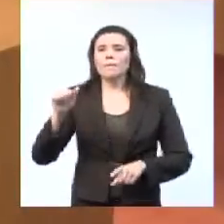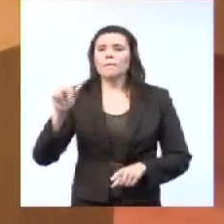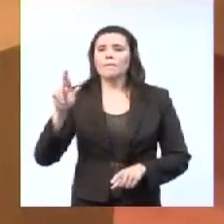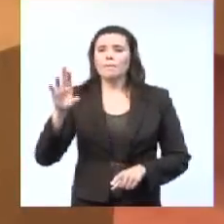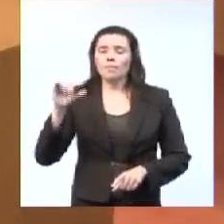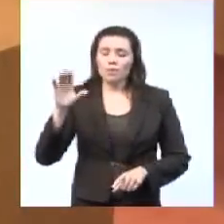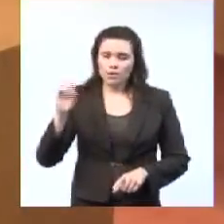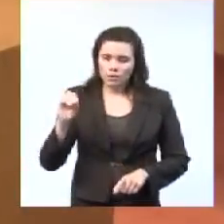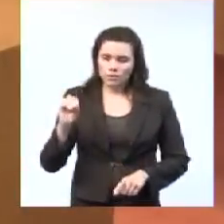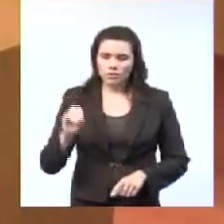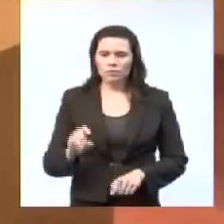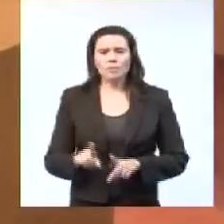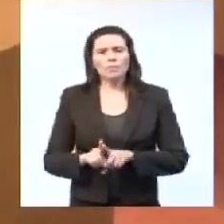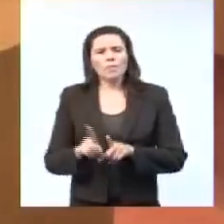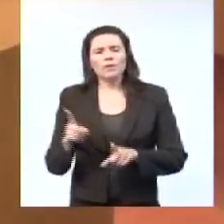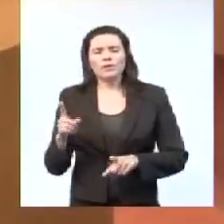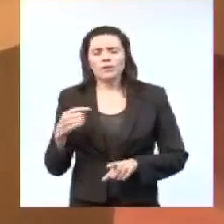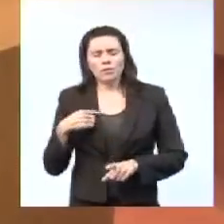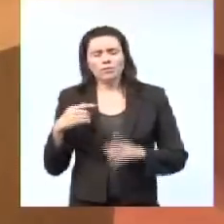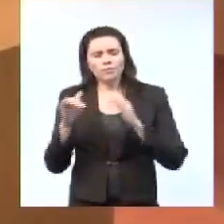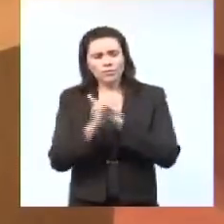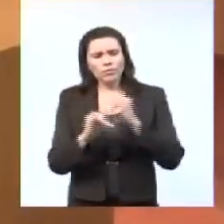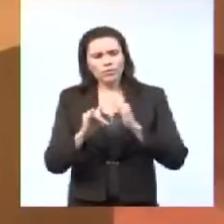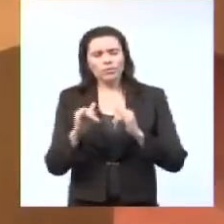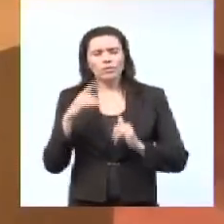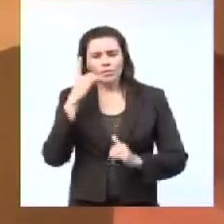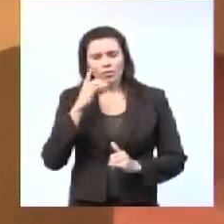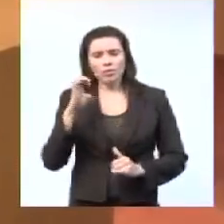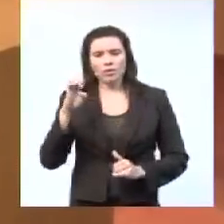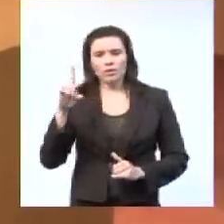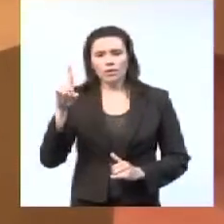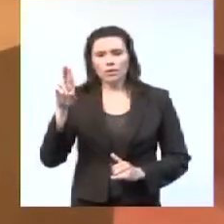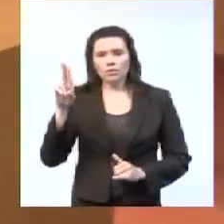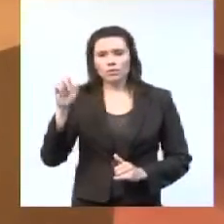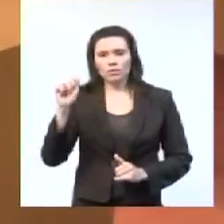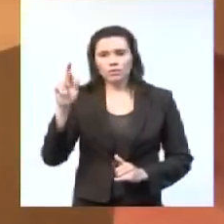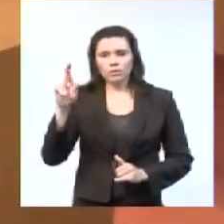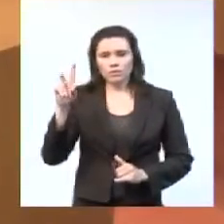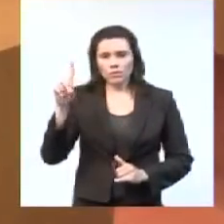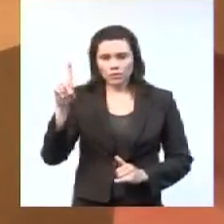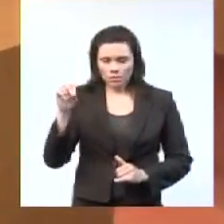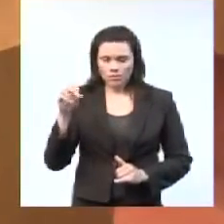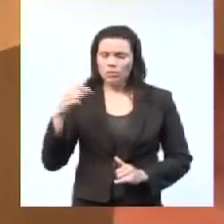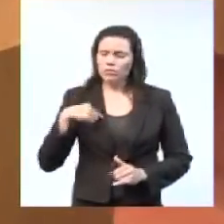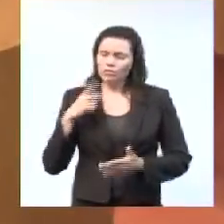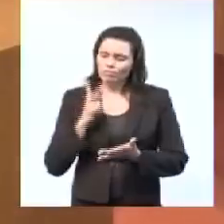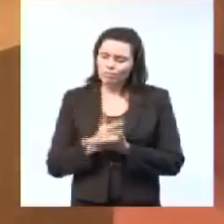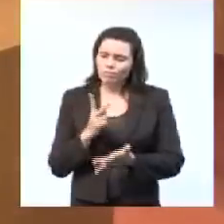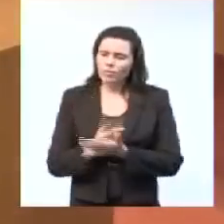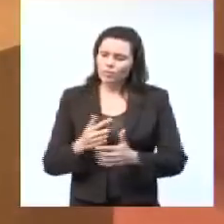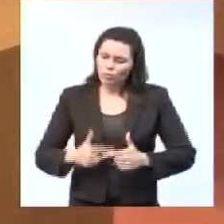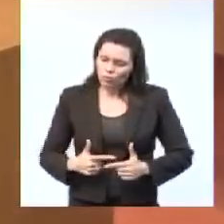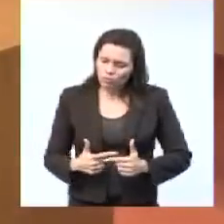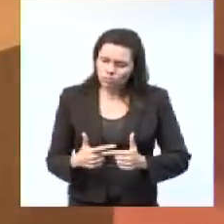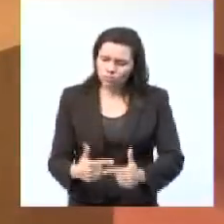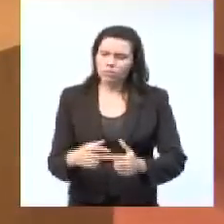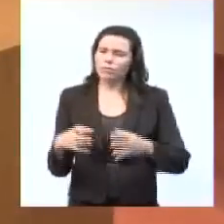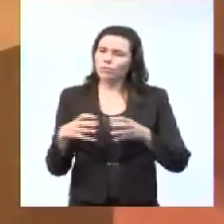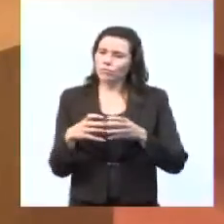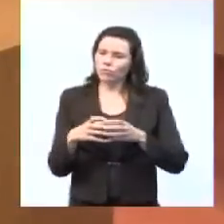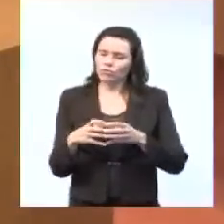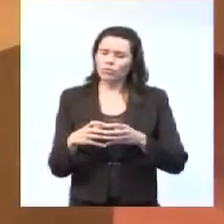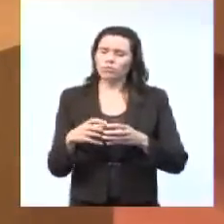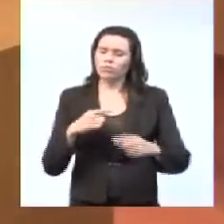partido, no PMDB, sempre foi muito forte, deputado Eduardo Braide, viajando para os municípios do Maranhão para formar o núcleo da juventude,